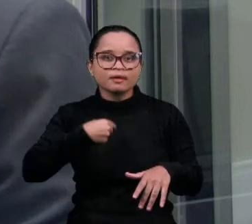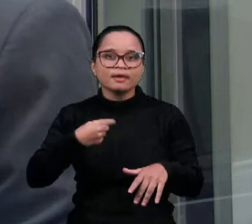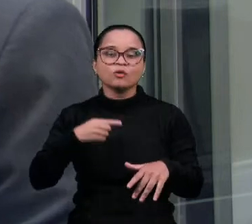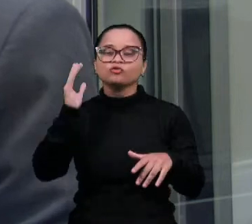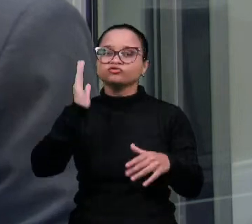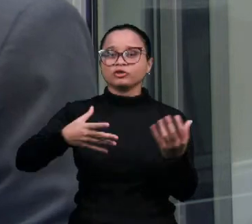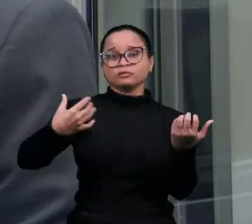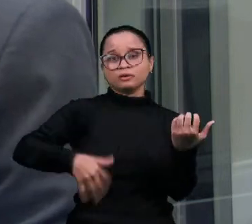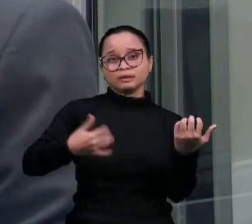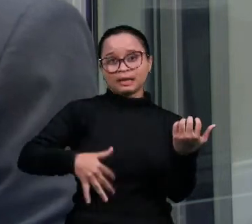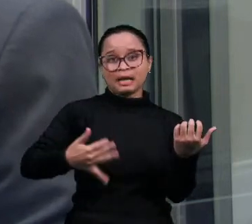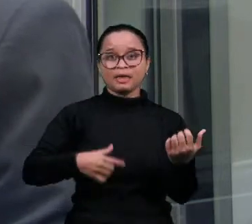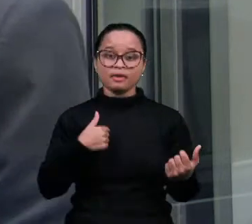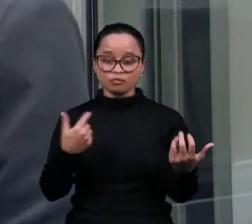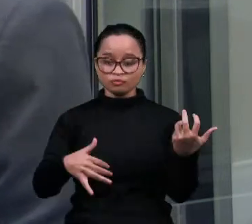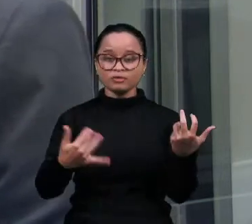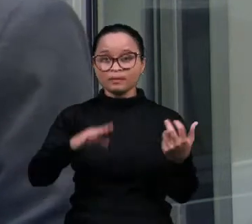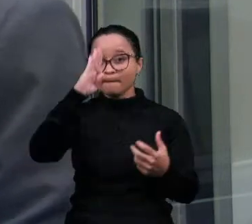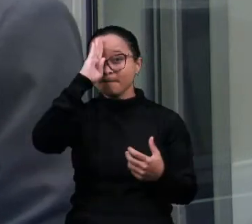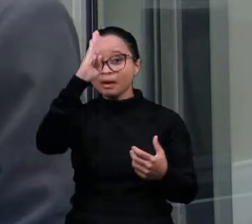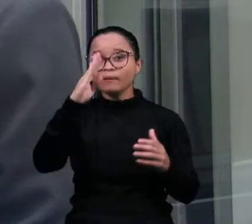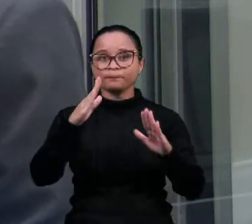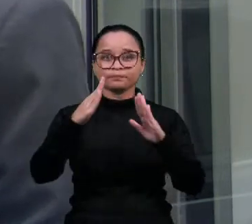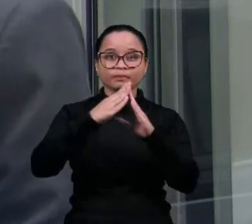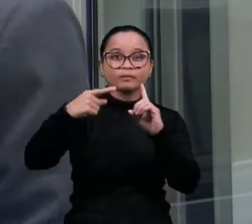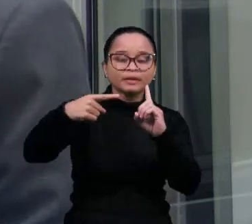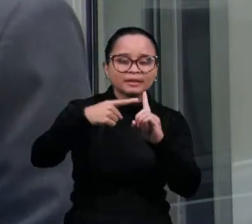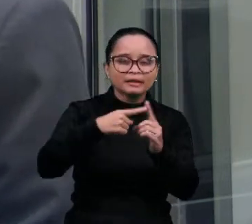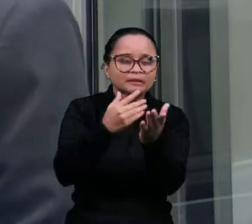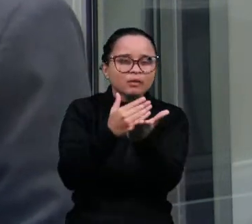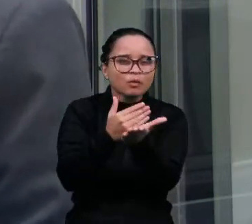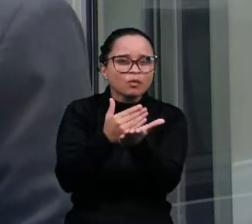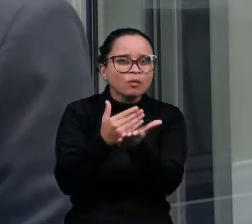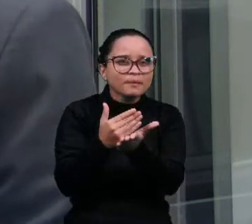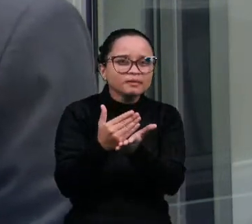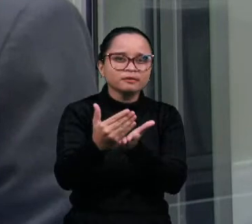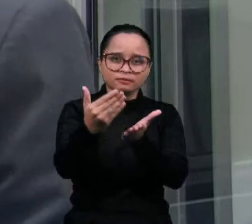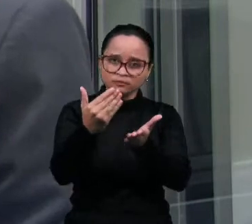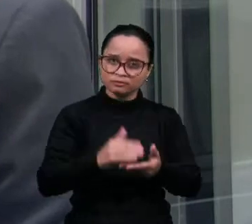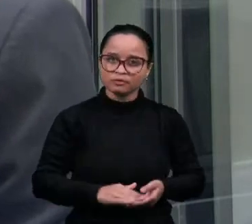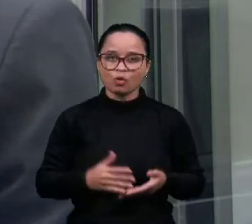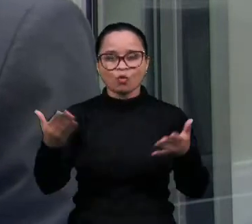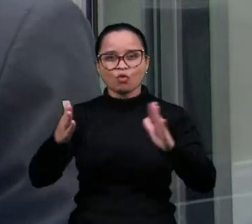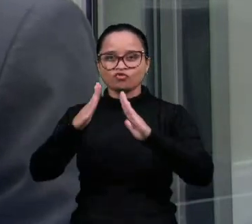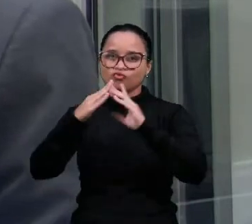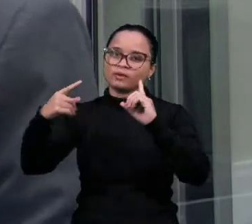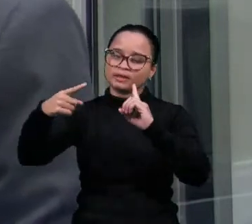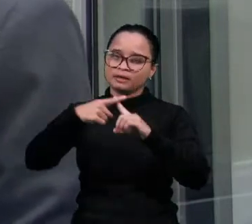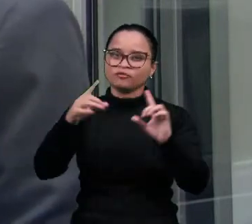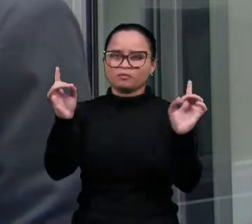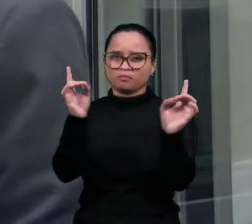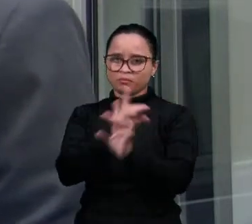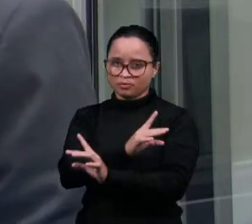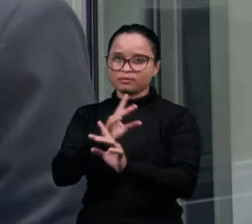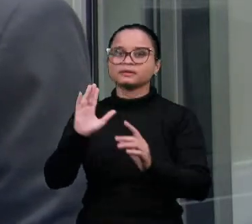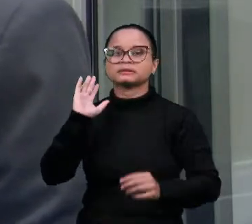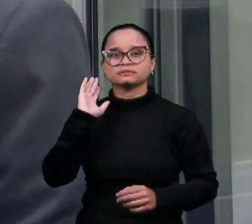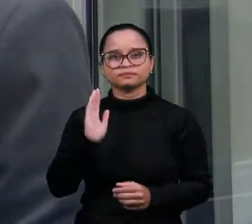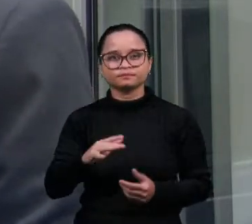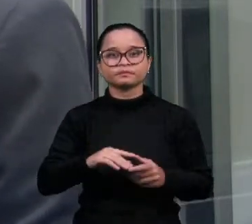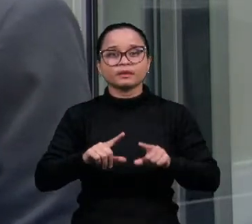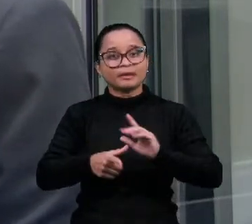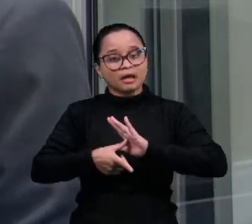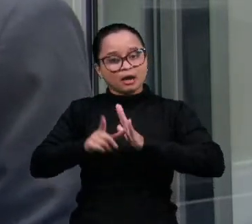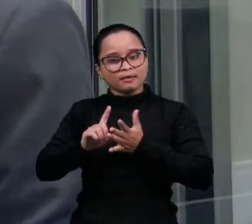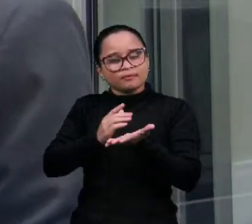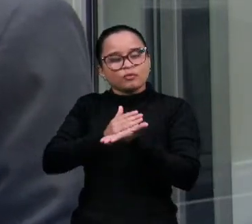instrumentista praticamente principal numa igreja que era um trabalho ainda. Hoje uma igreja imensa que nós temos aqui, mas era um